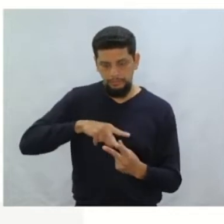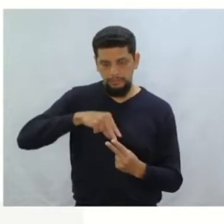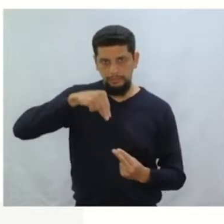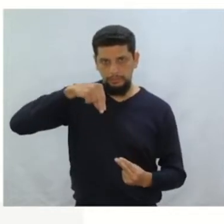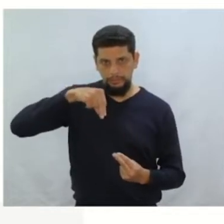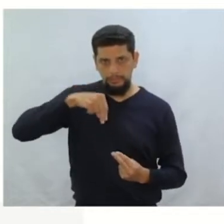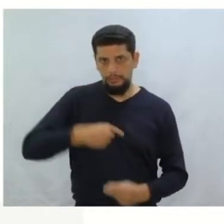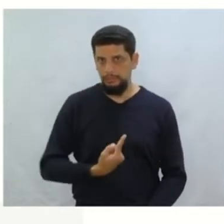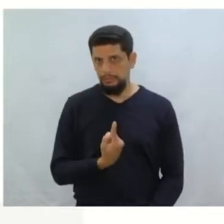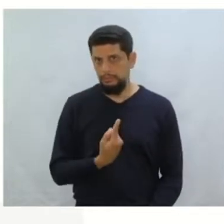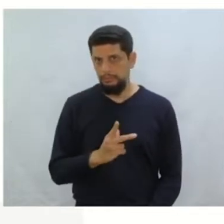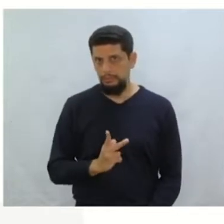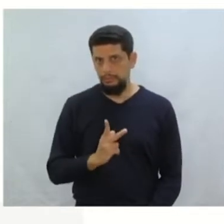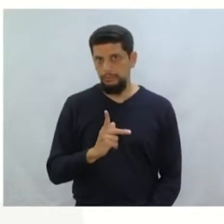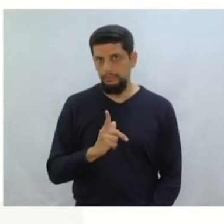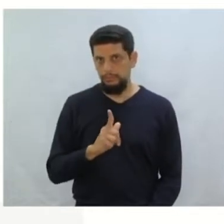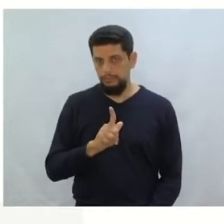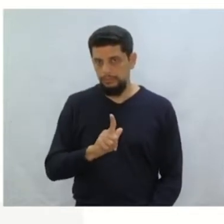macarrão.